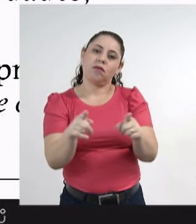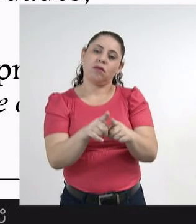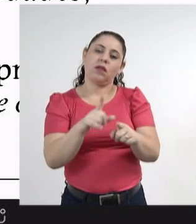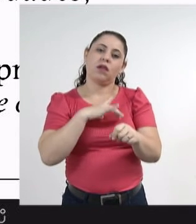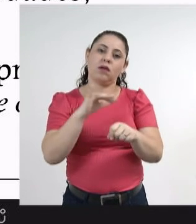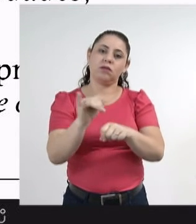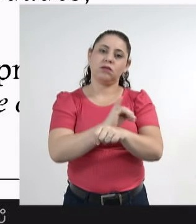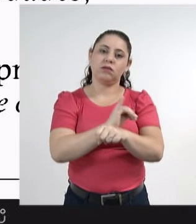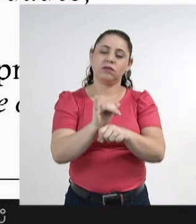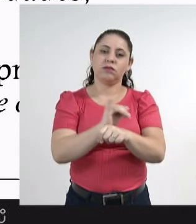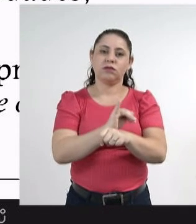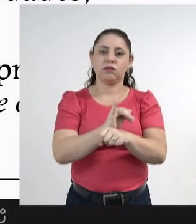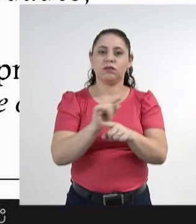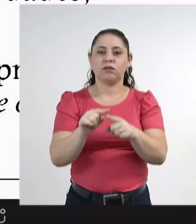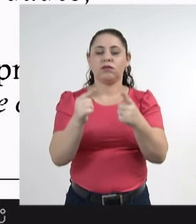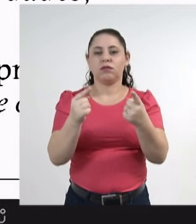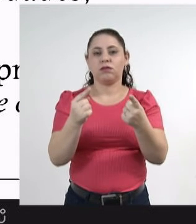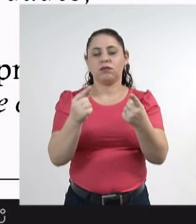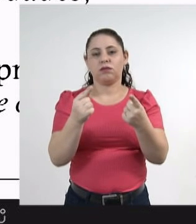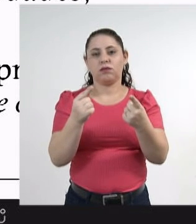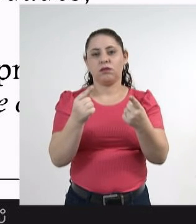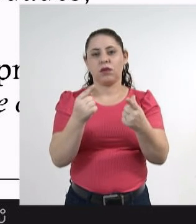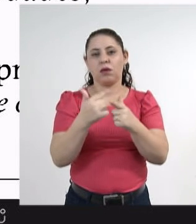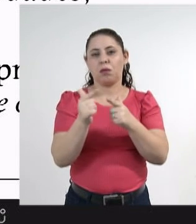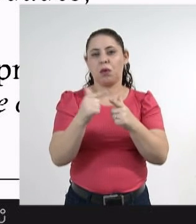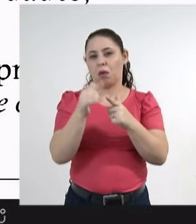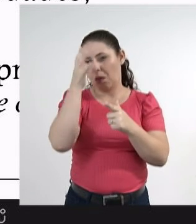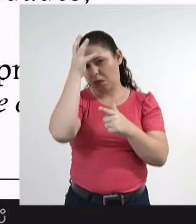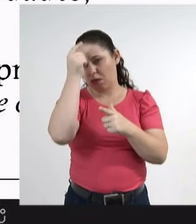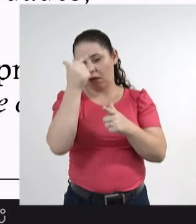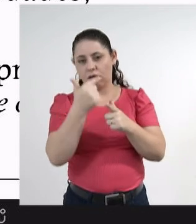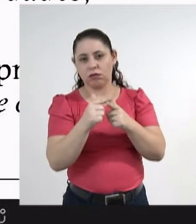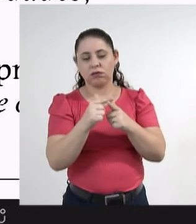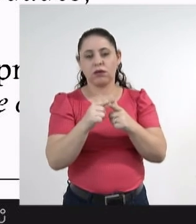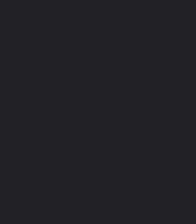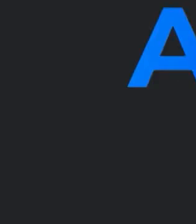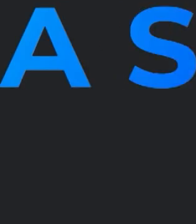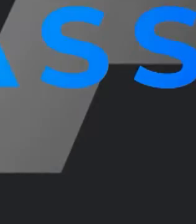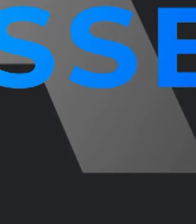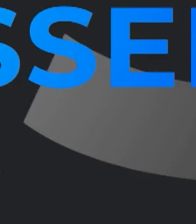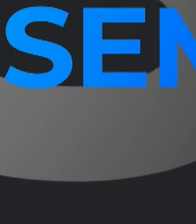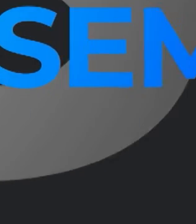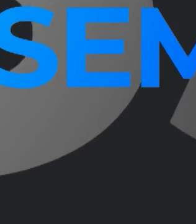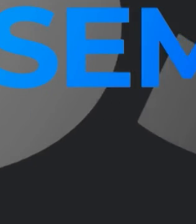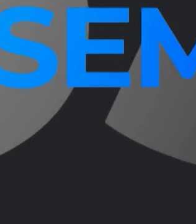existem mecanismos de induzir, mas não espere que o poder público será o driver, mas sim o facilitador.